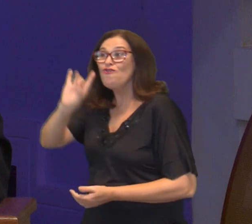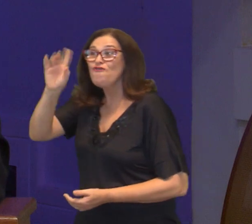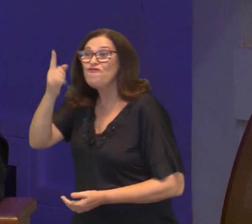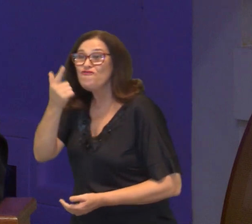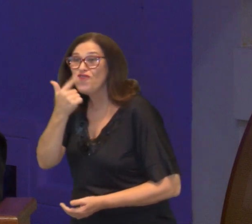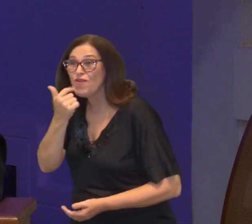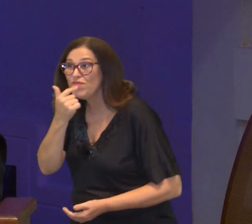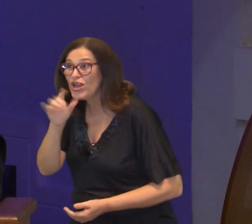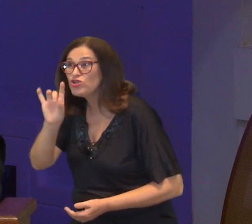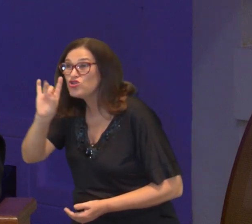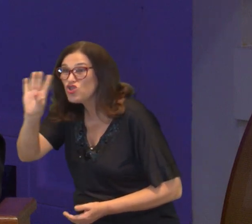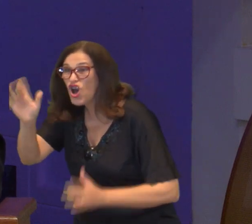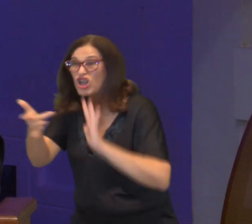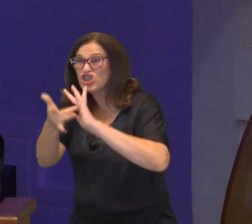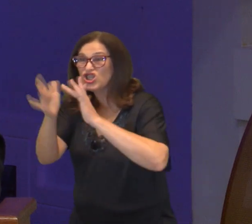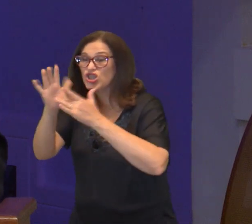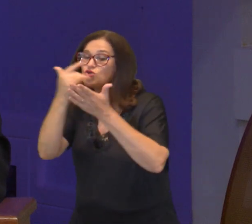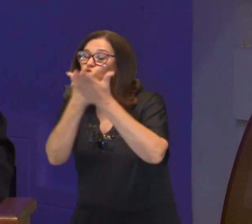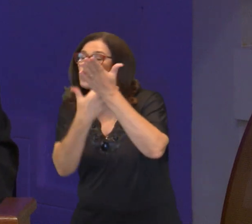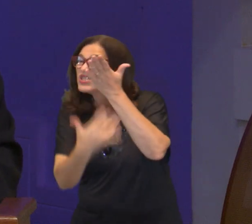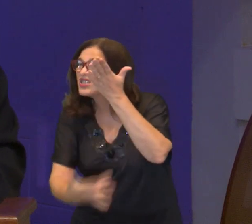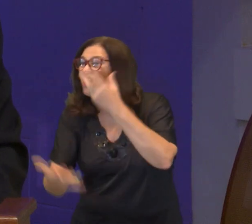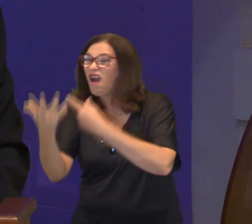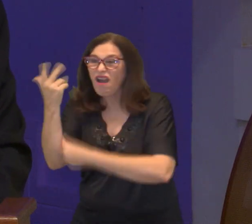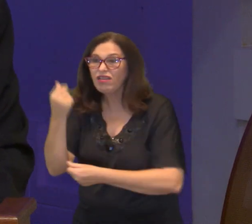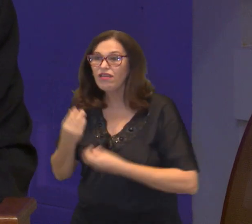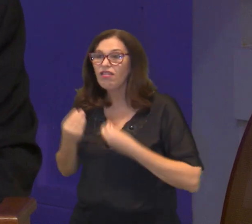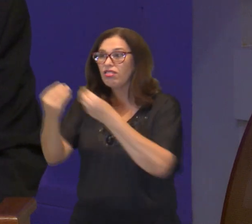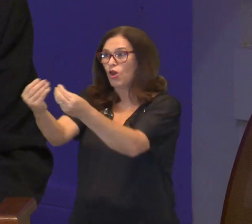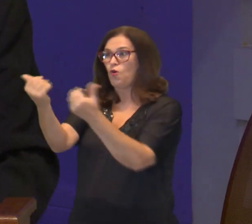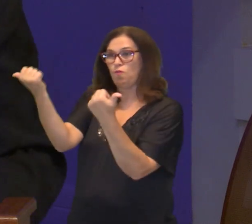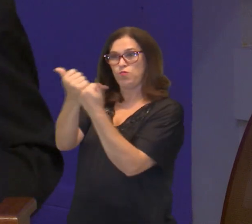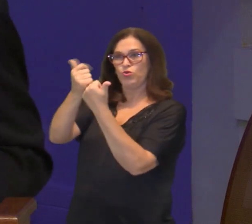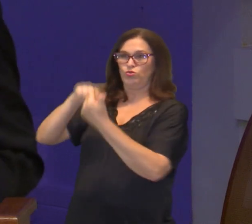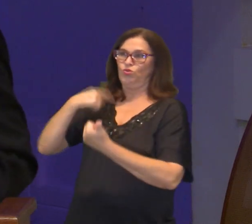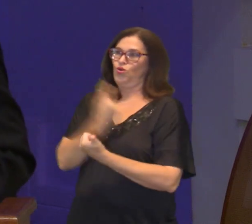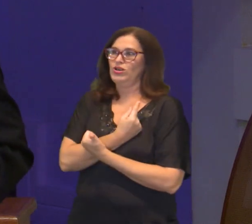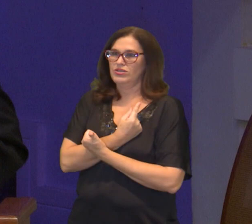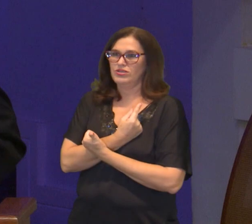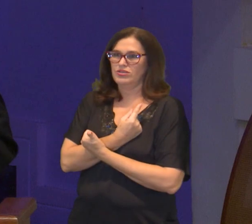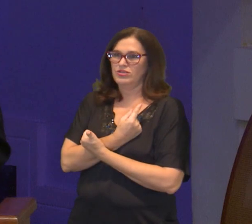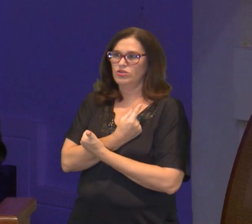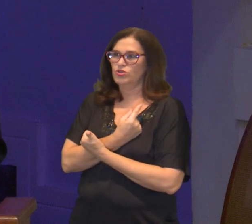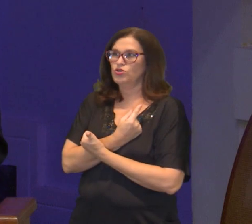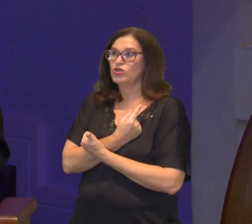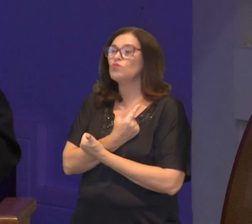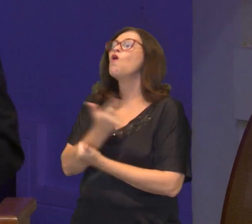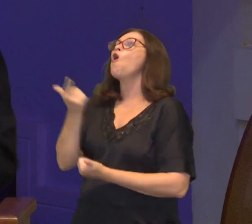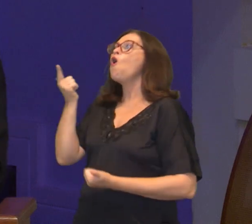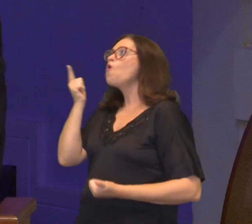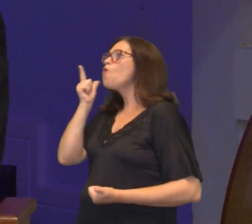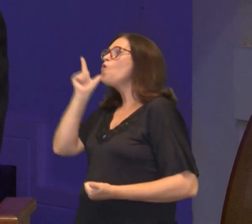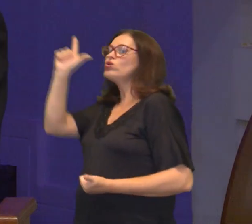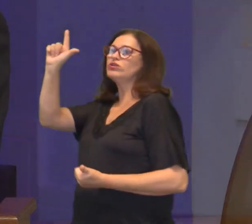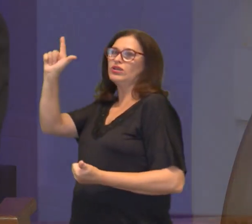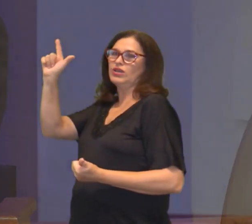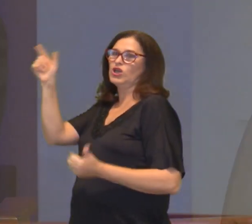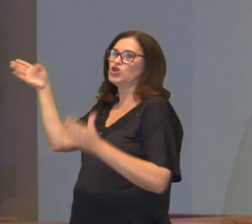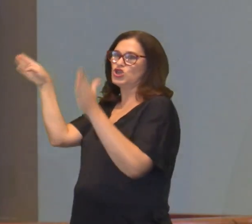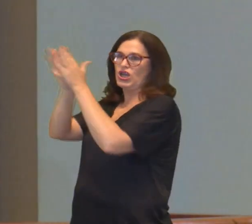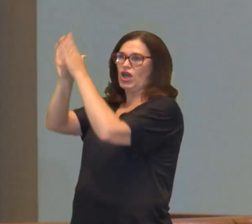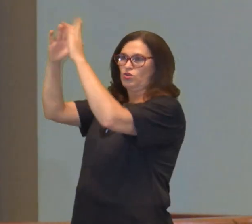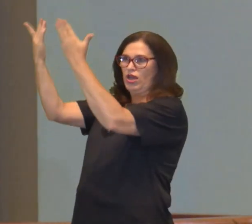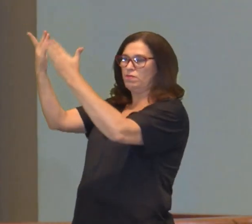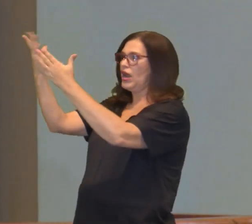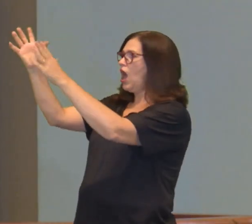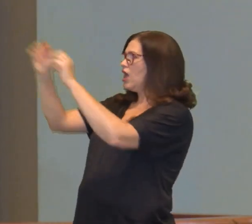Jesus derramado na cruz para a sua salvação. Nós chegaremos no céu não para receber uma medalha